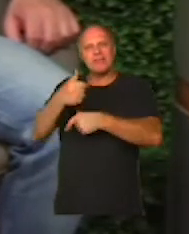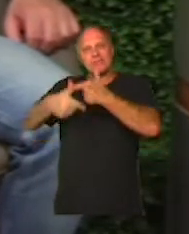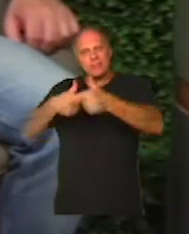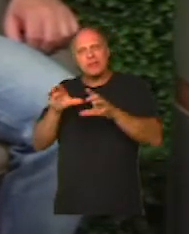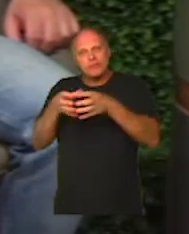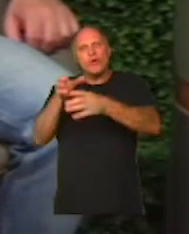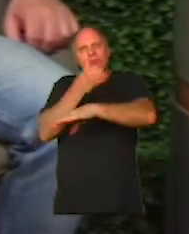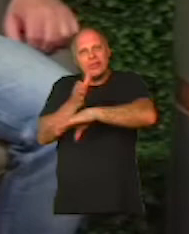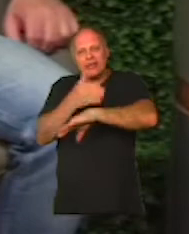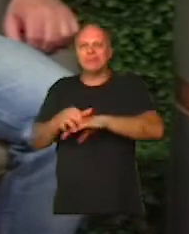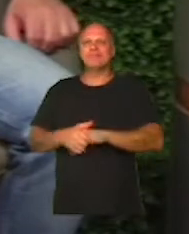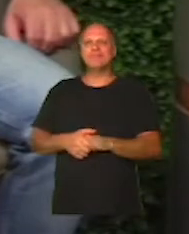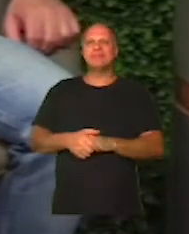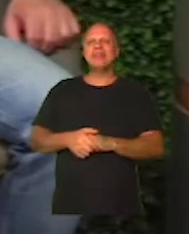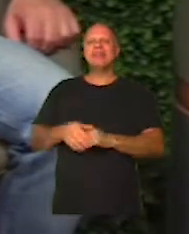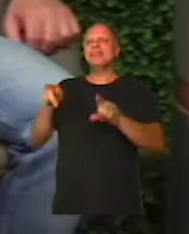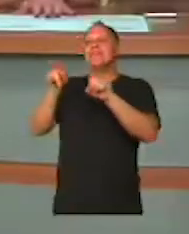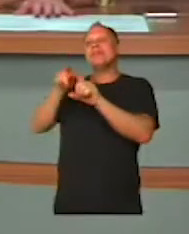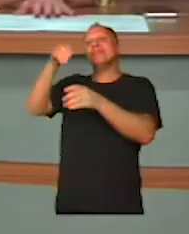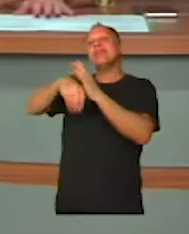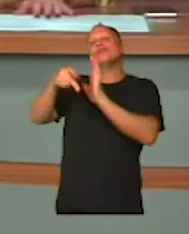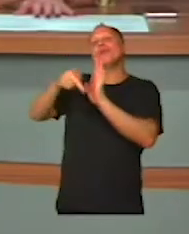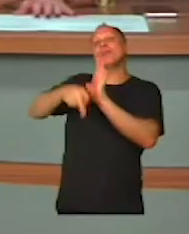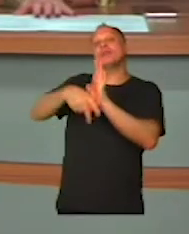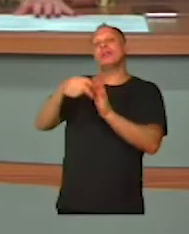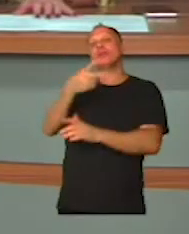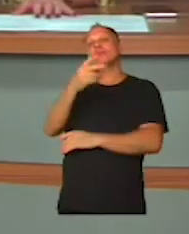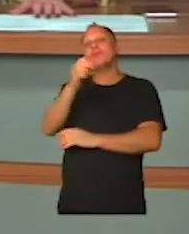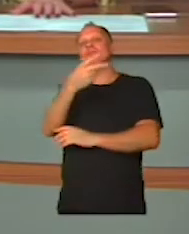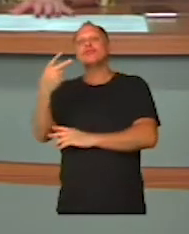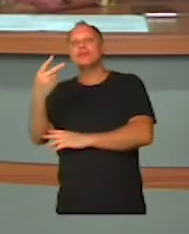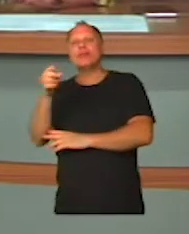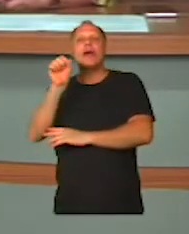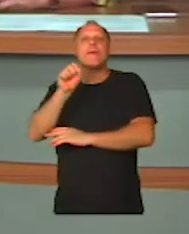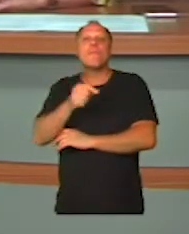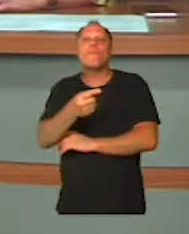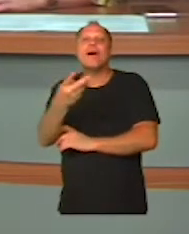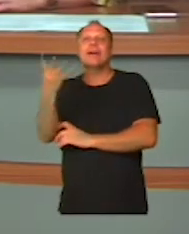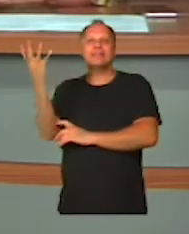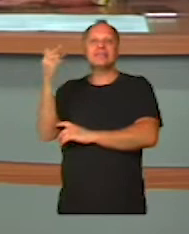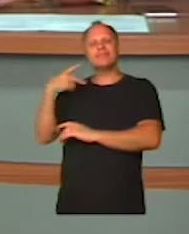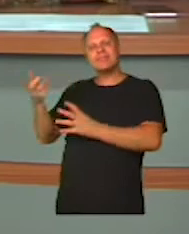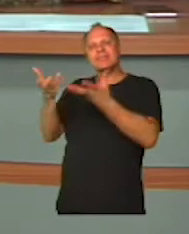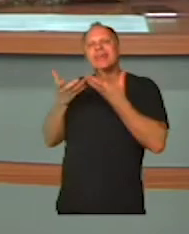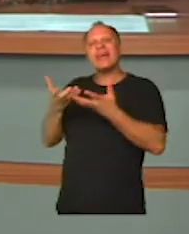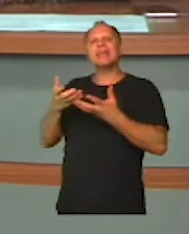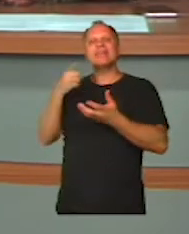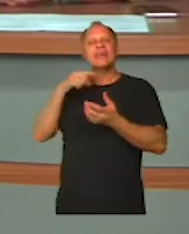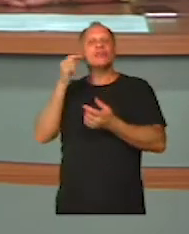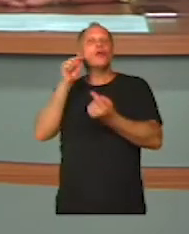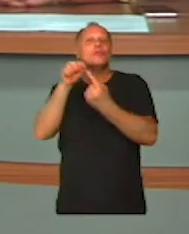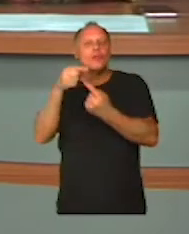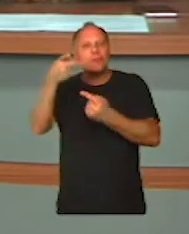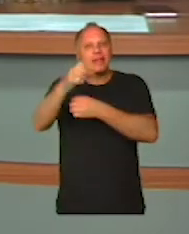aí. Sim. Gente, e dentro dos projetos de 2022, quais estão previstos na agenda de vocês? O que vocês têm de previsão para